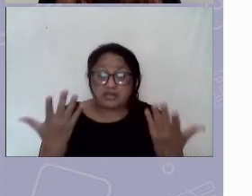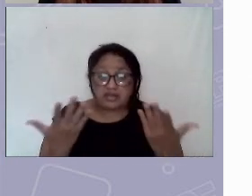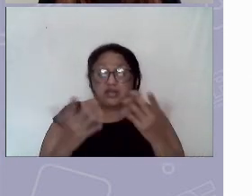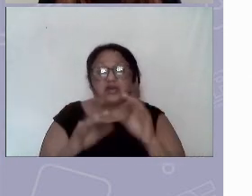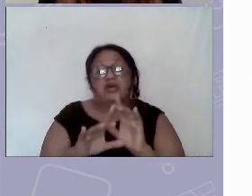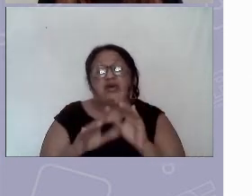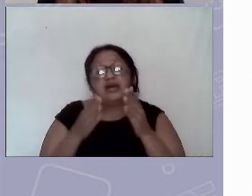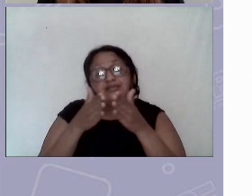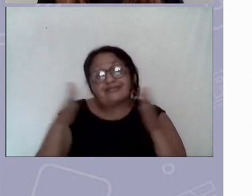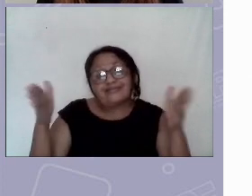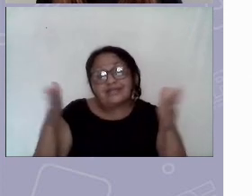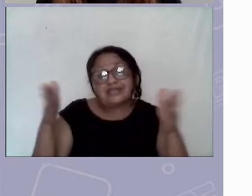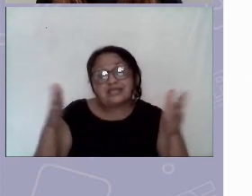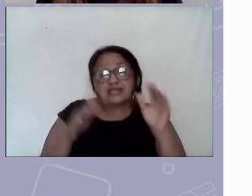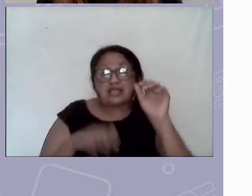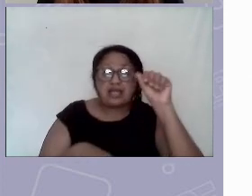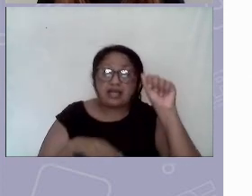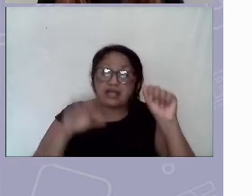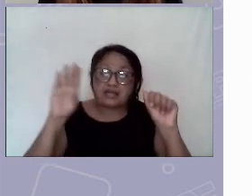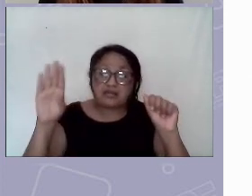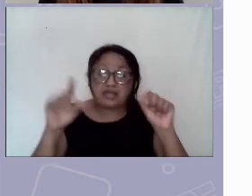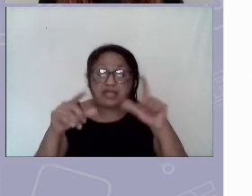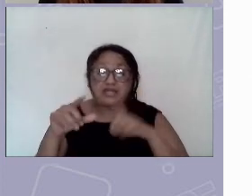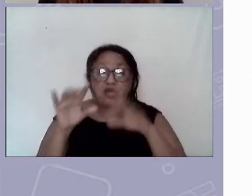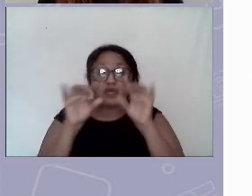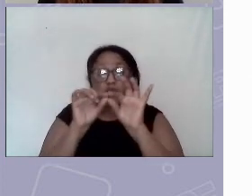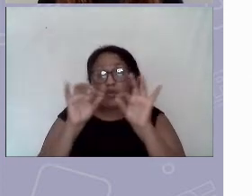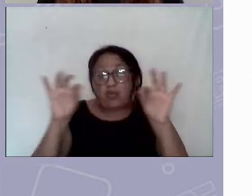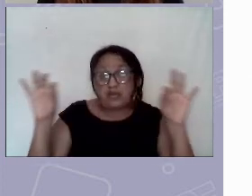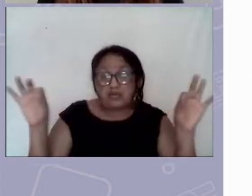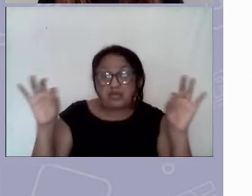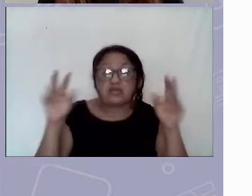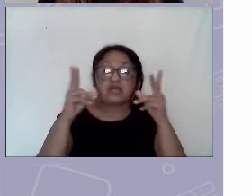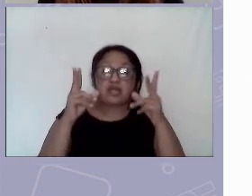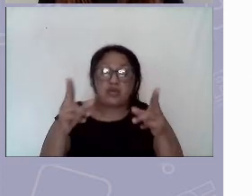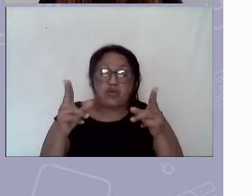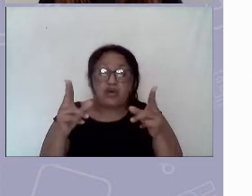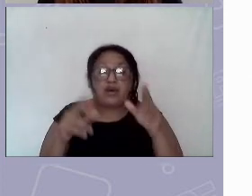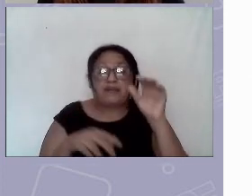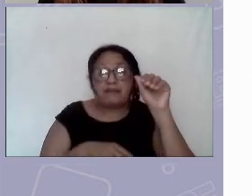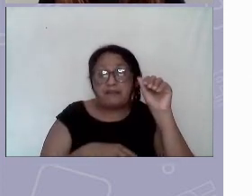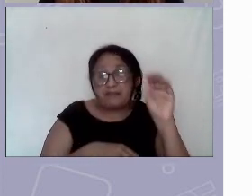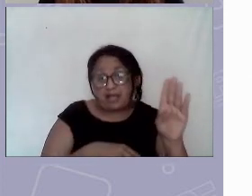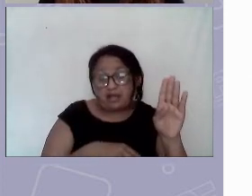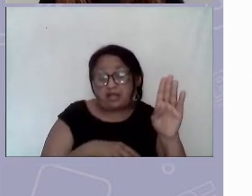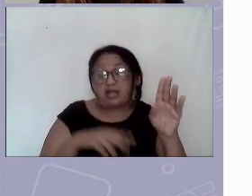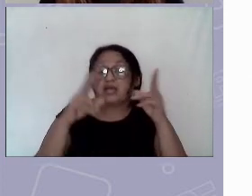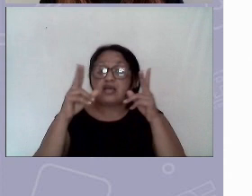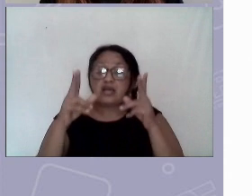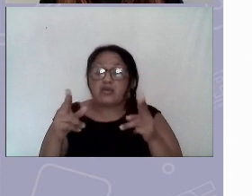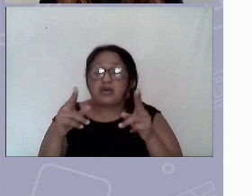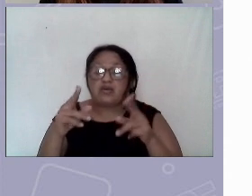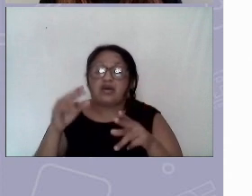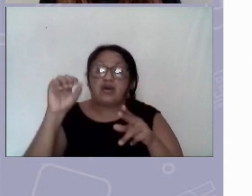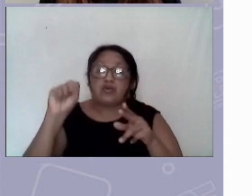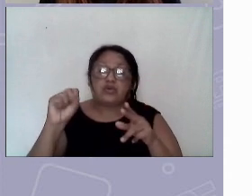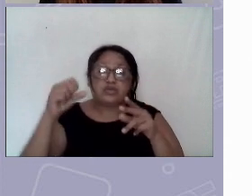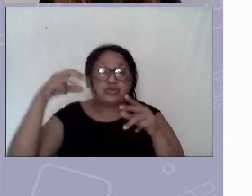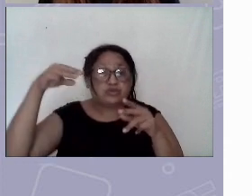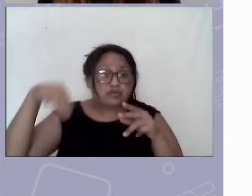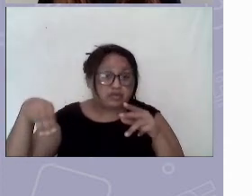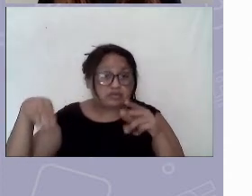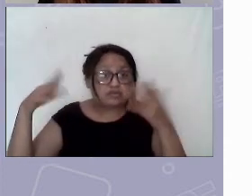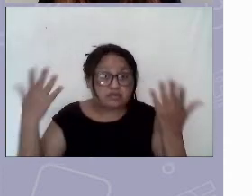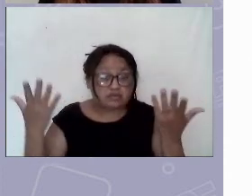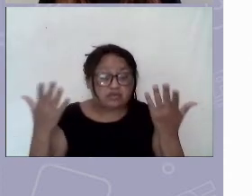entre A e B e tem comprimento igual a B igual a 8 metros sobre